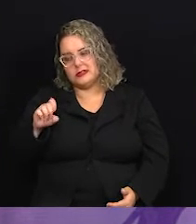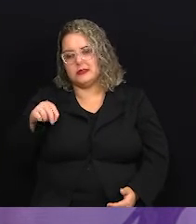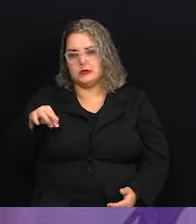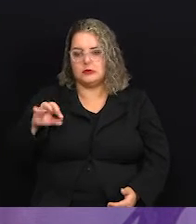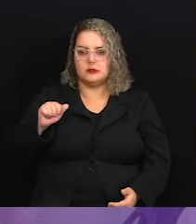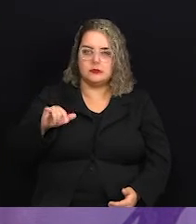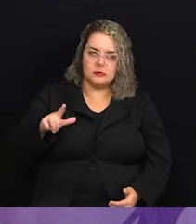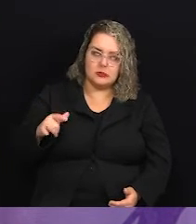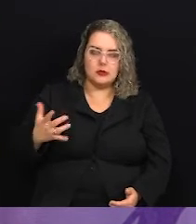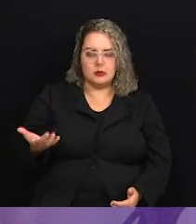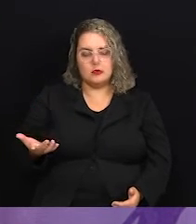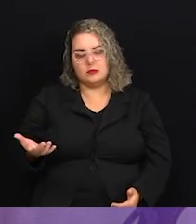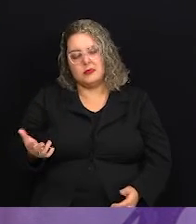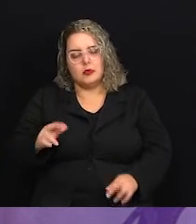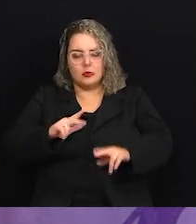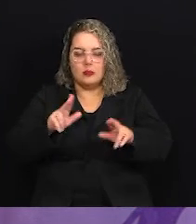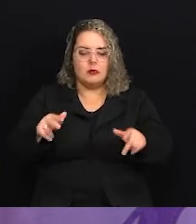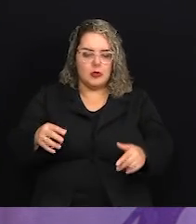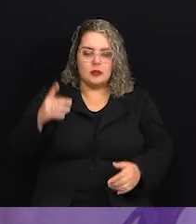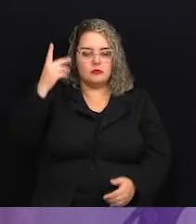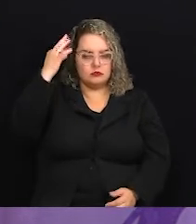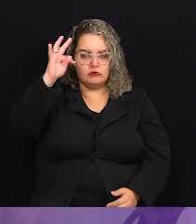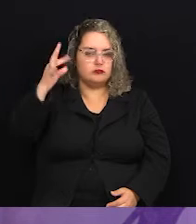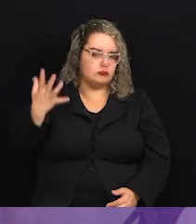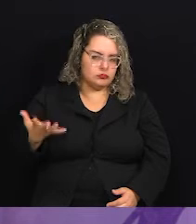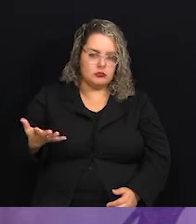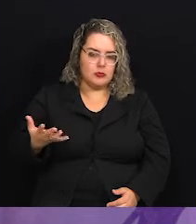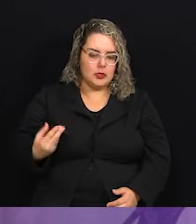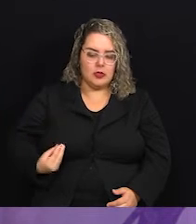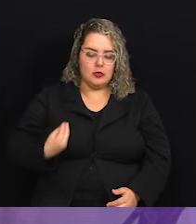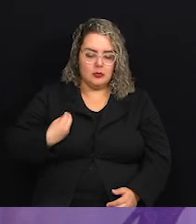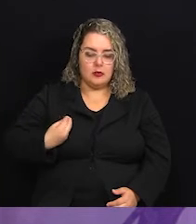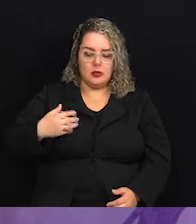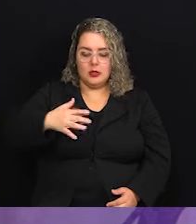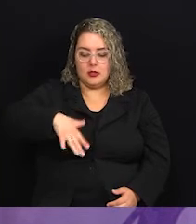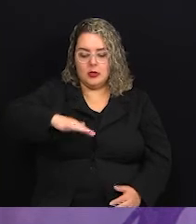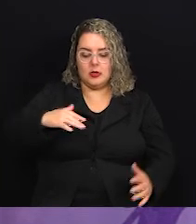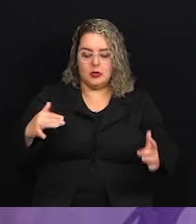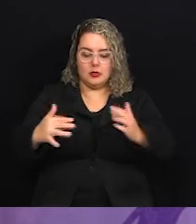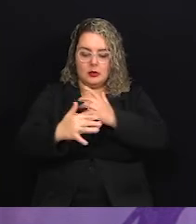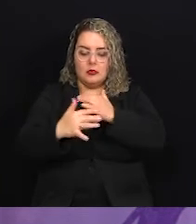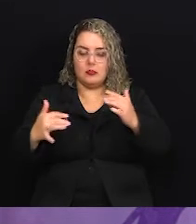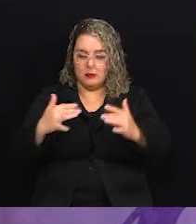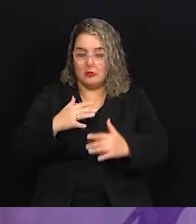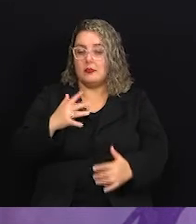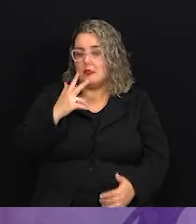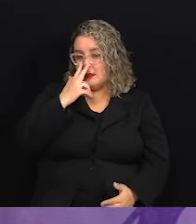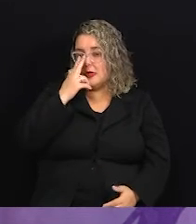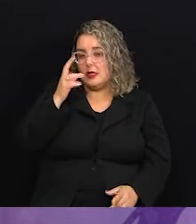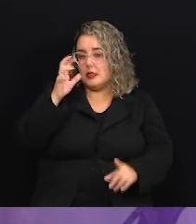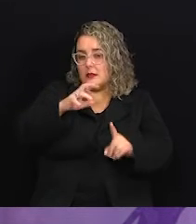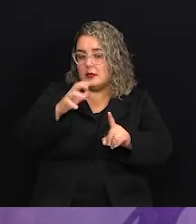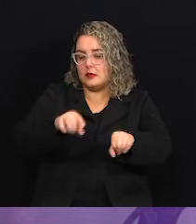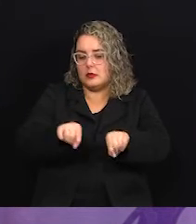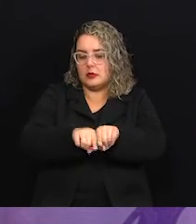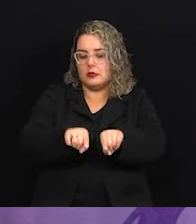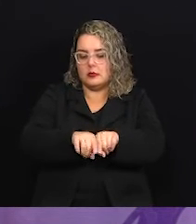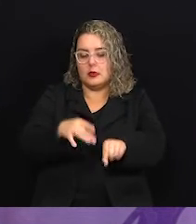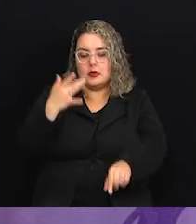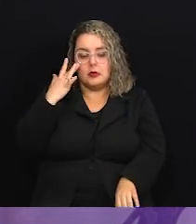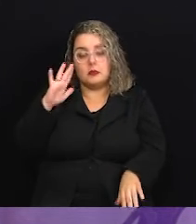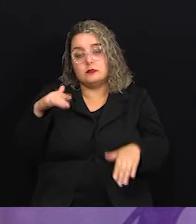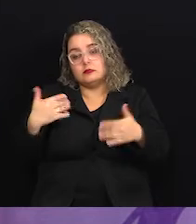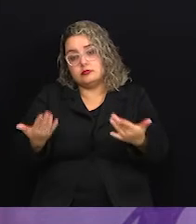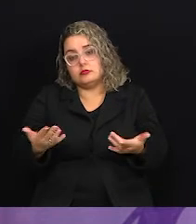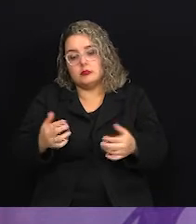tudo existem várias teorias. Viver em áreas urbanas também parece que afetam isso, mas